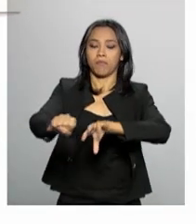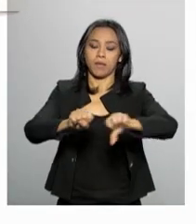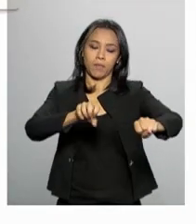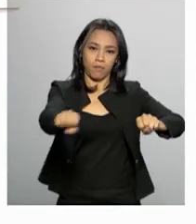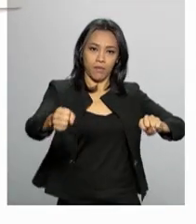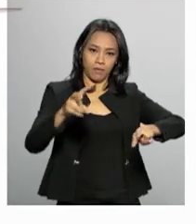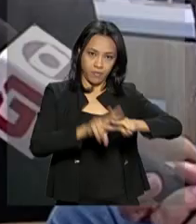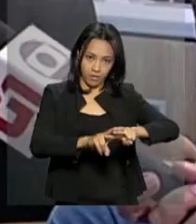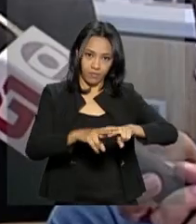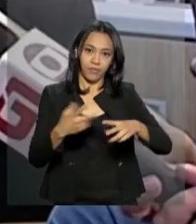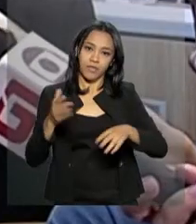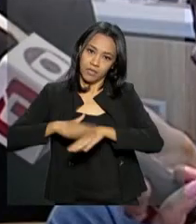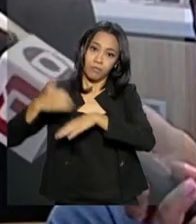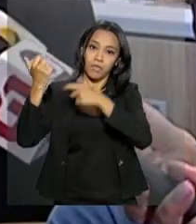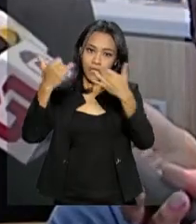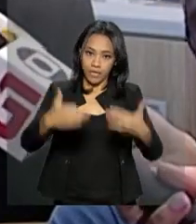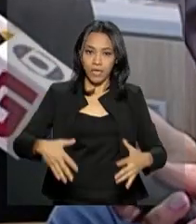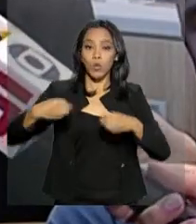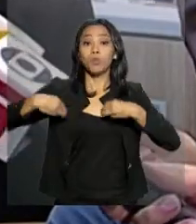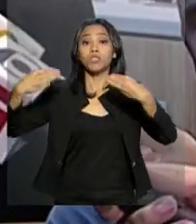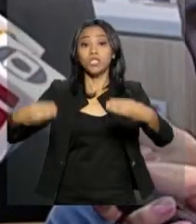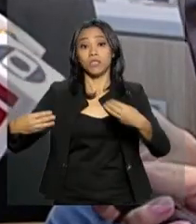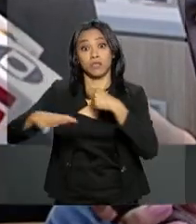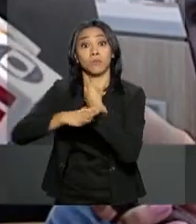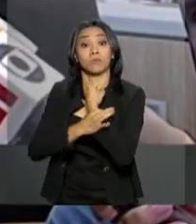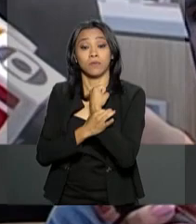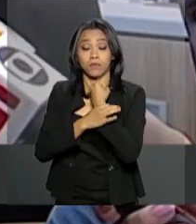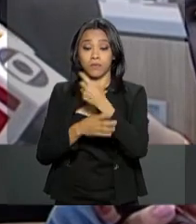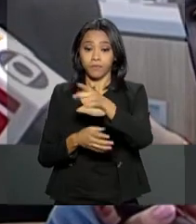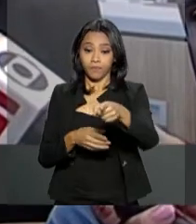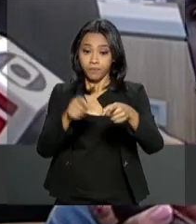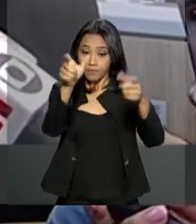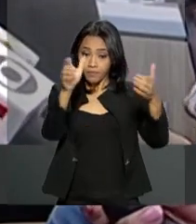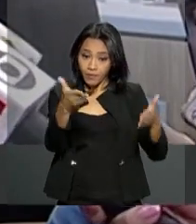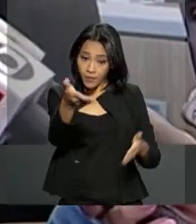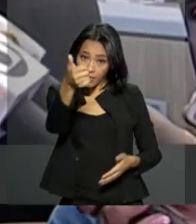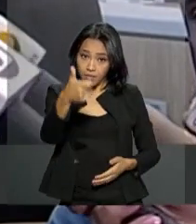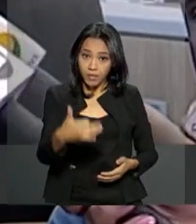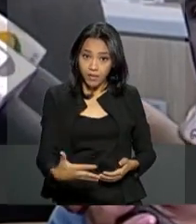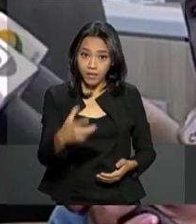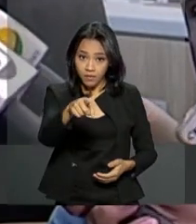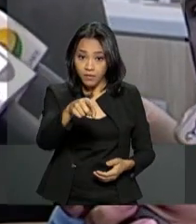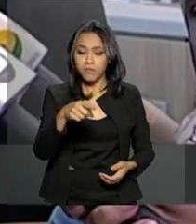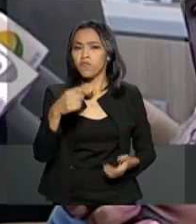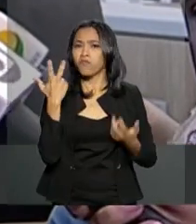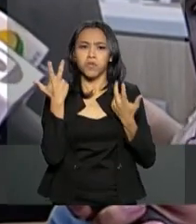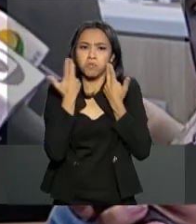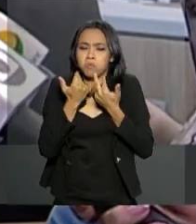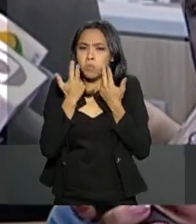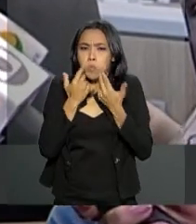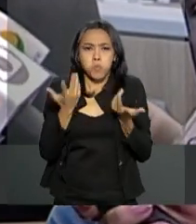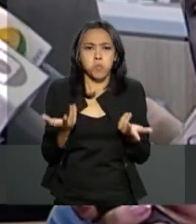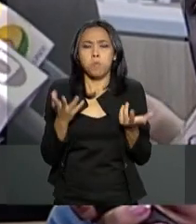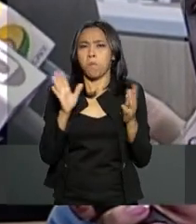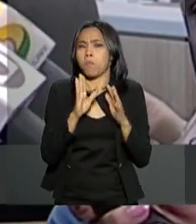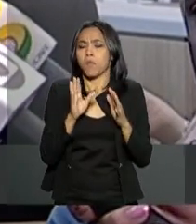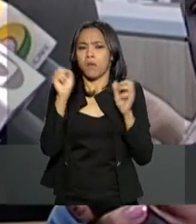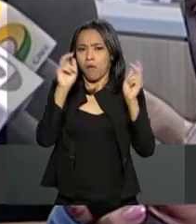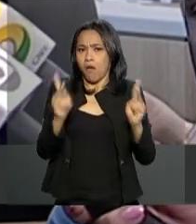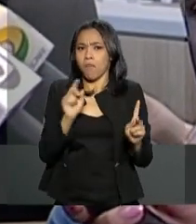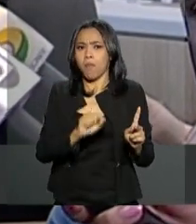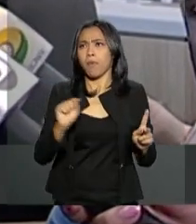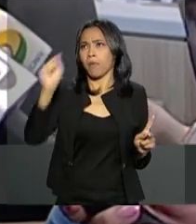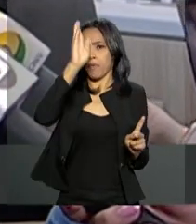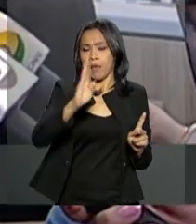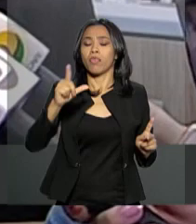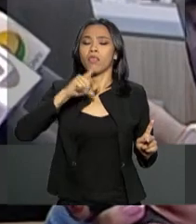da segurança pública essas eleições que se encontra entre as maiores do mundo se deu em tranquilidade e também que houve o